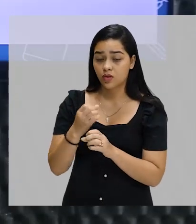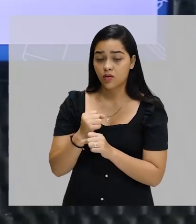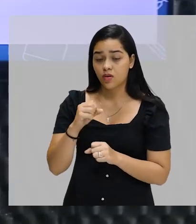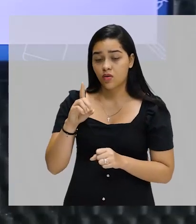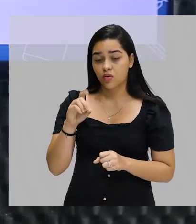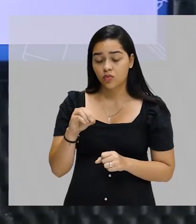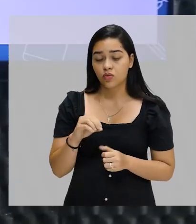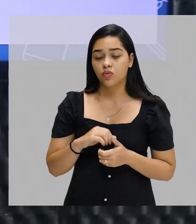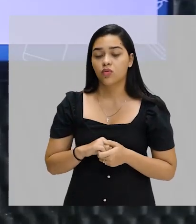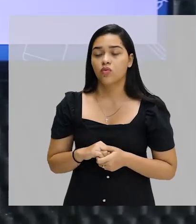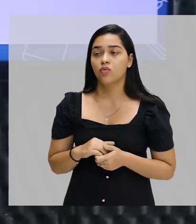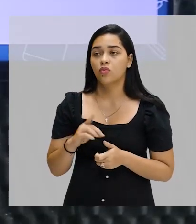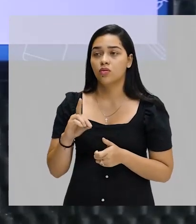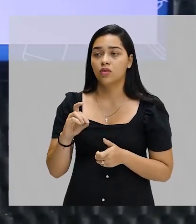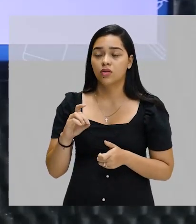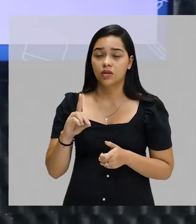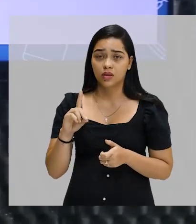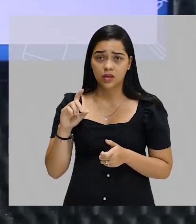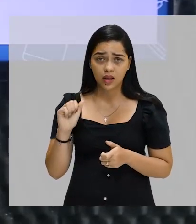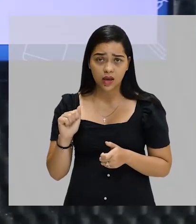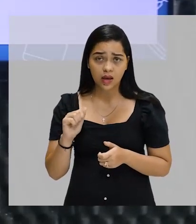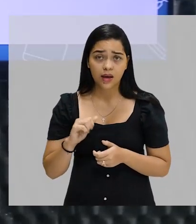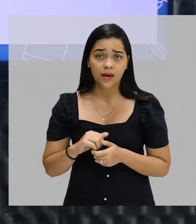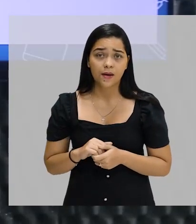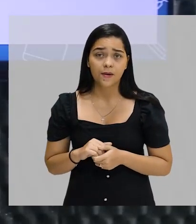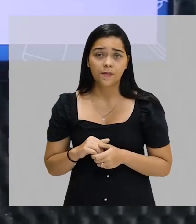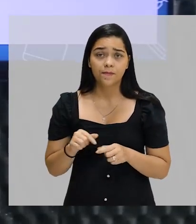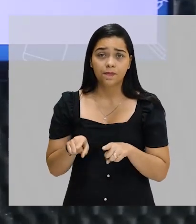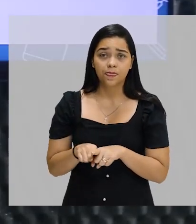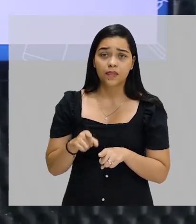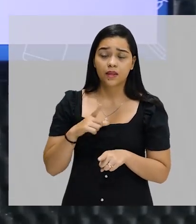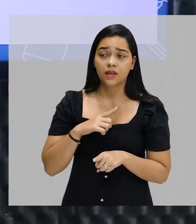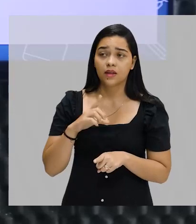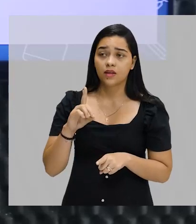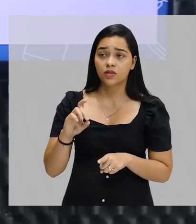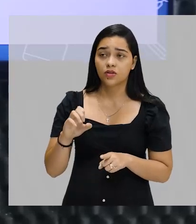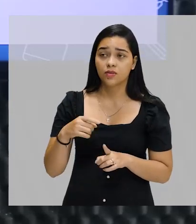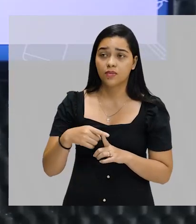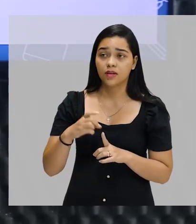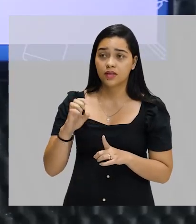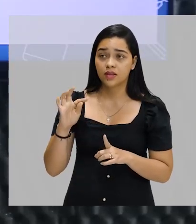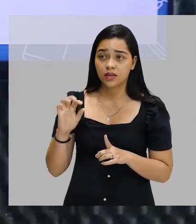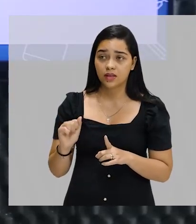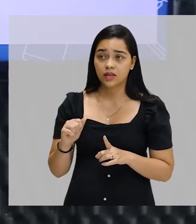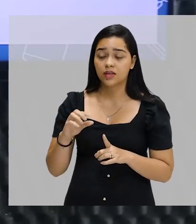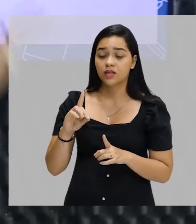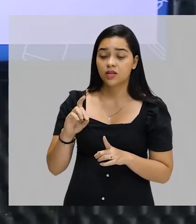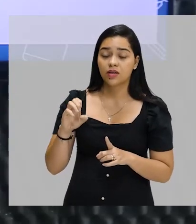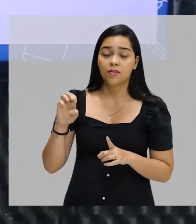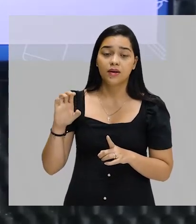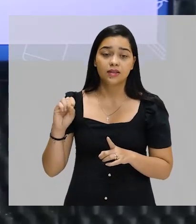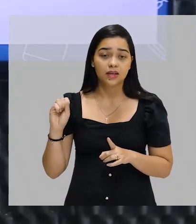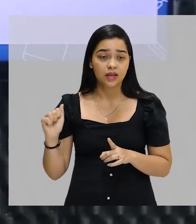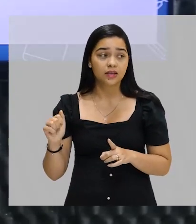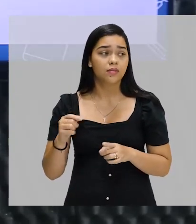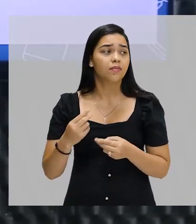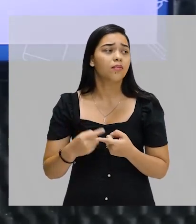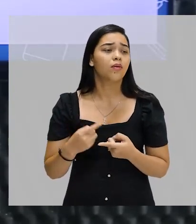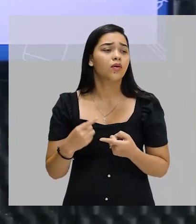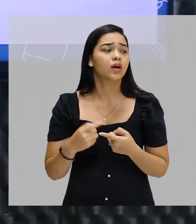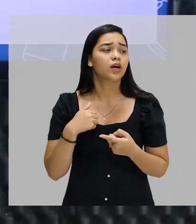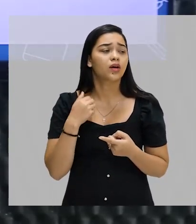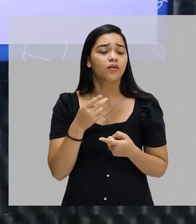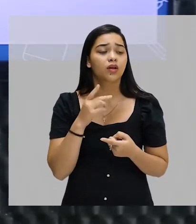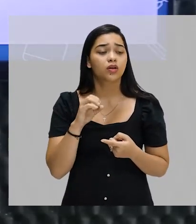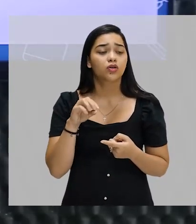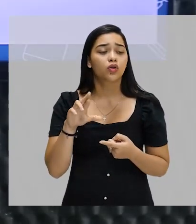do. De mais a, dá, tá bom? De mais esta, desta. De mais essa, dessa. Por que eu chamo